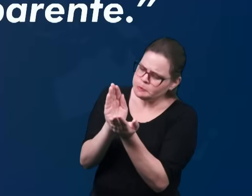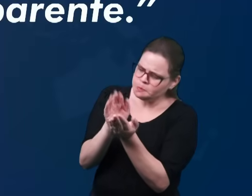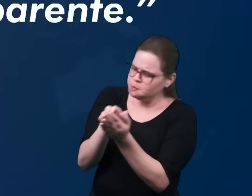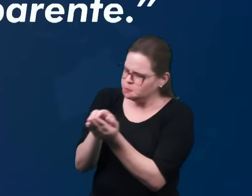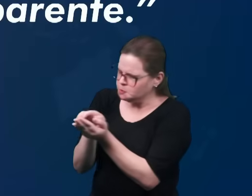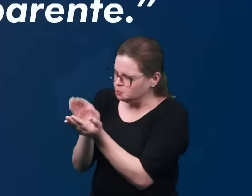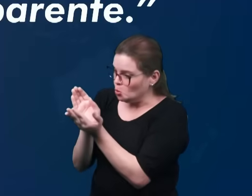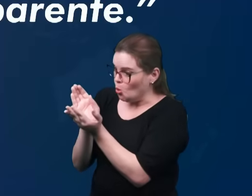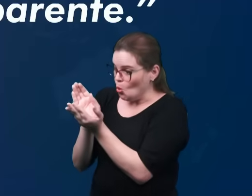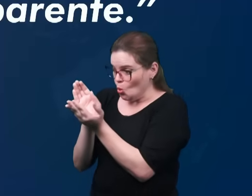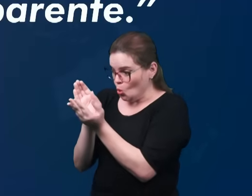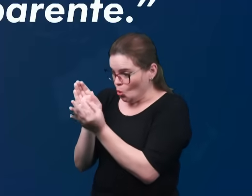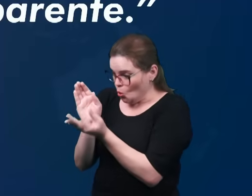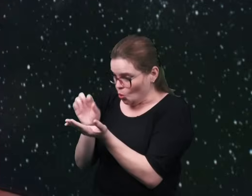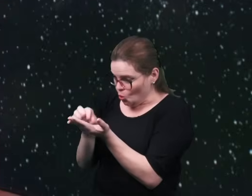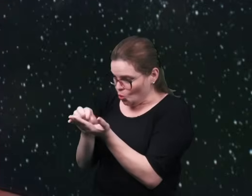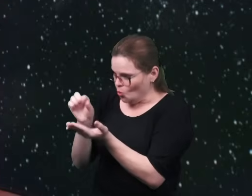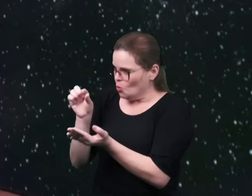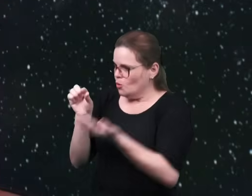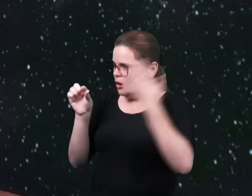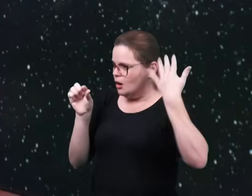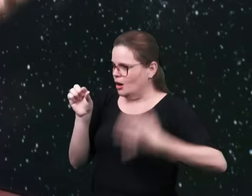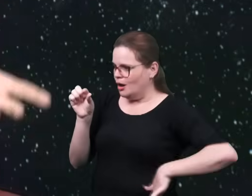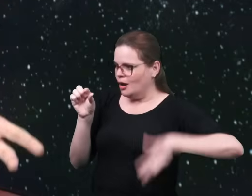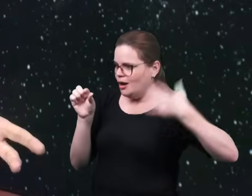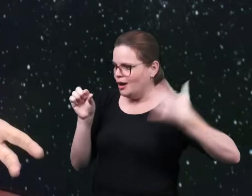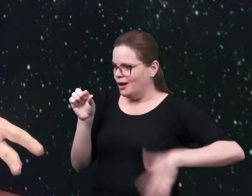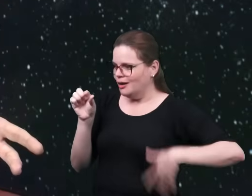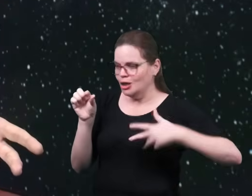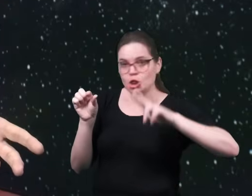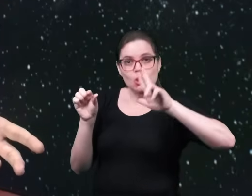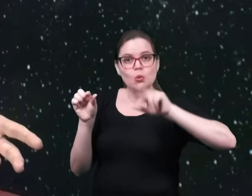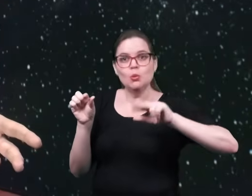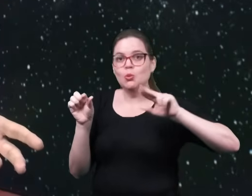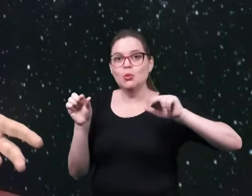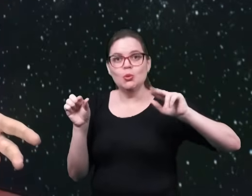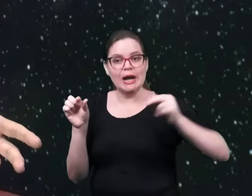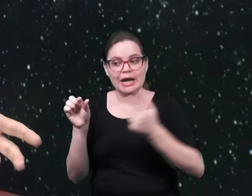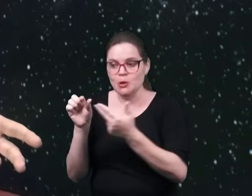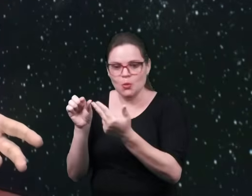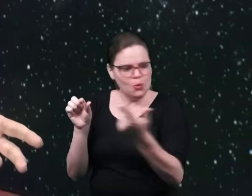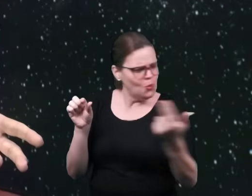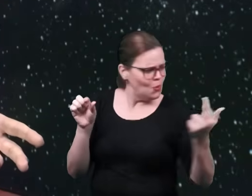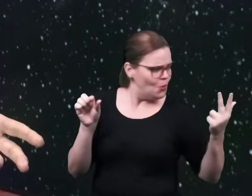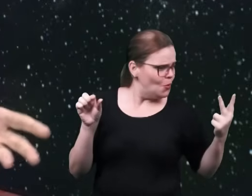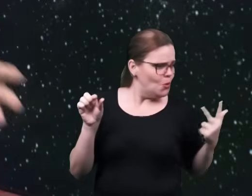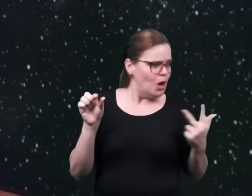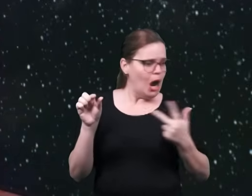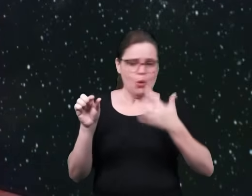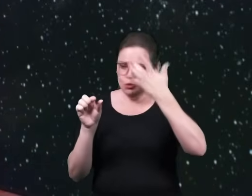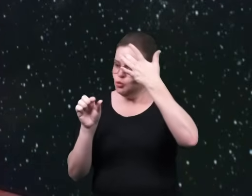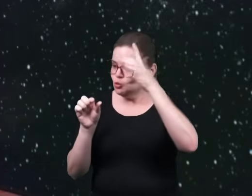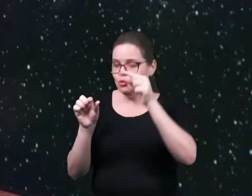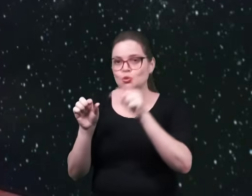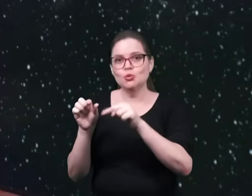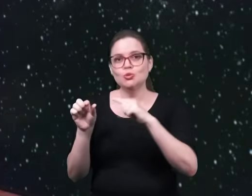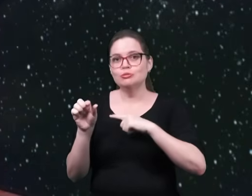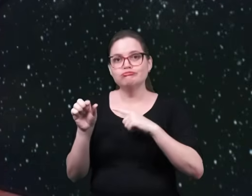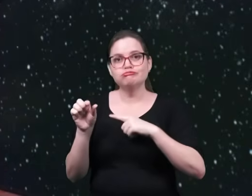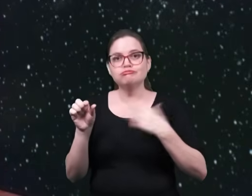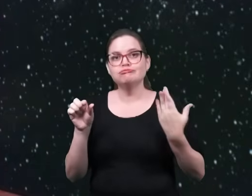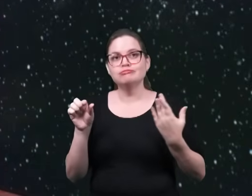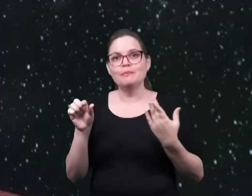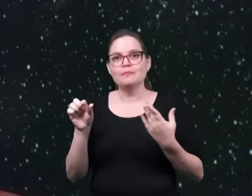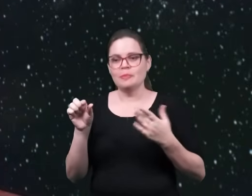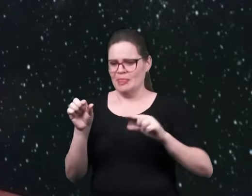ele nunca havia encontrado, talvez nem soubesse da existência dela. Ele não quer